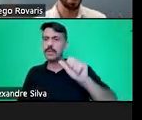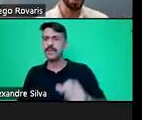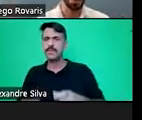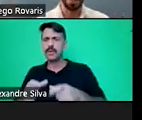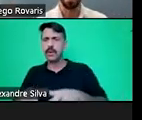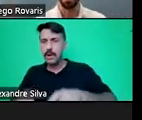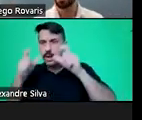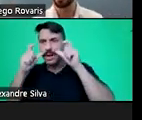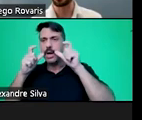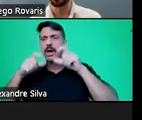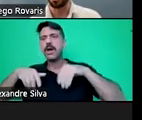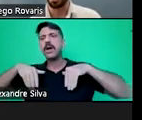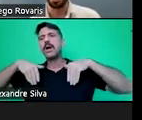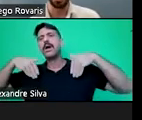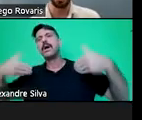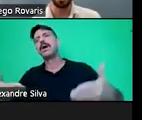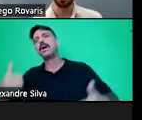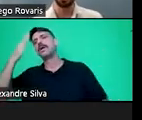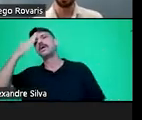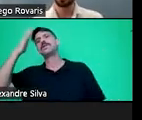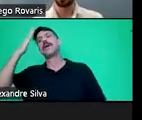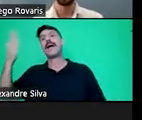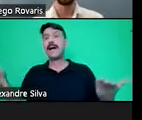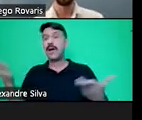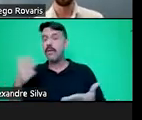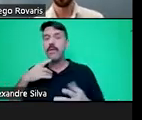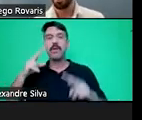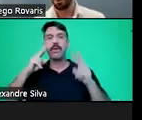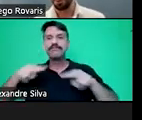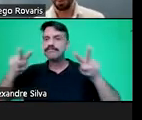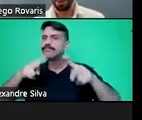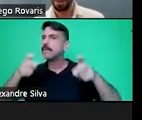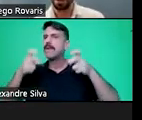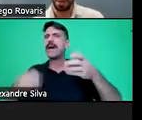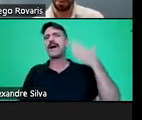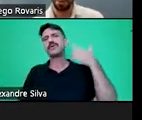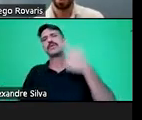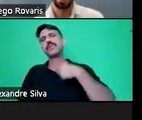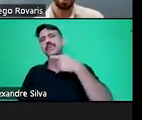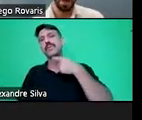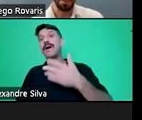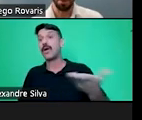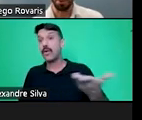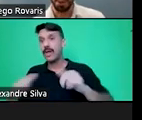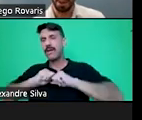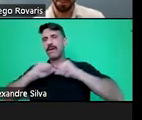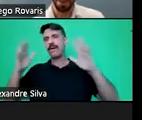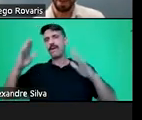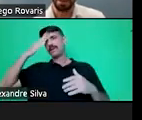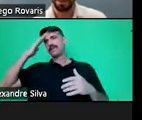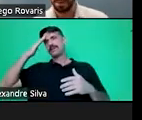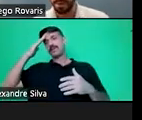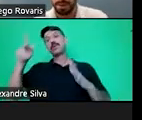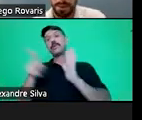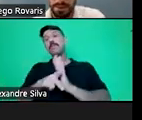gente passou a enxergar muito mais coisa. E aí a gente aumentou muito o nosso entendimento sobre a biologia